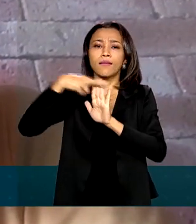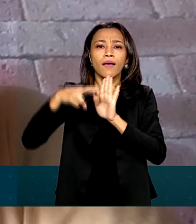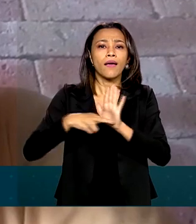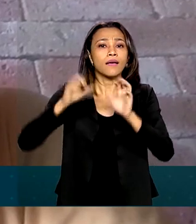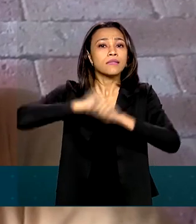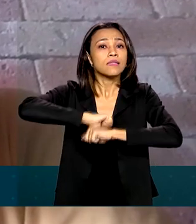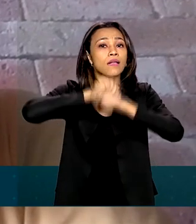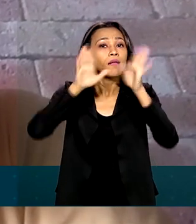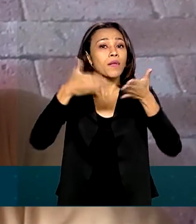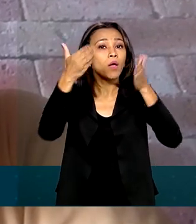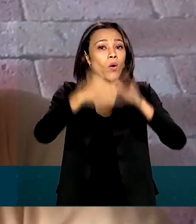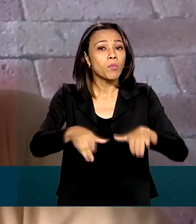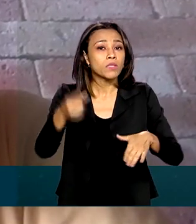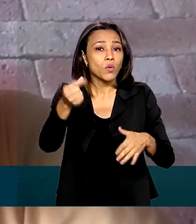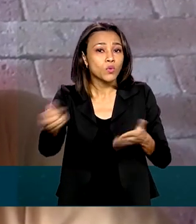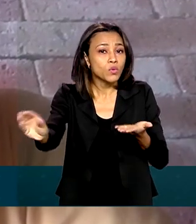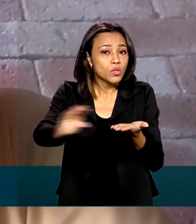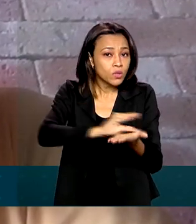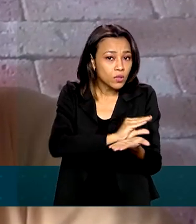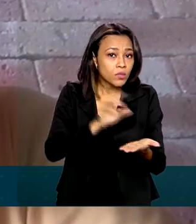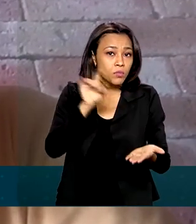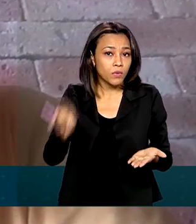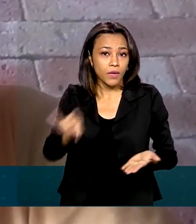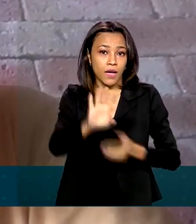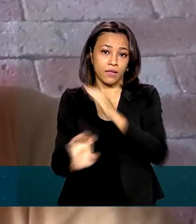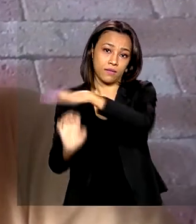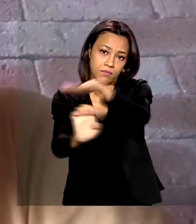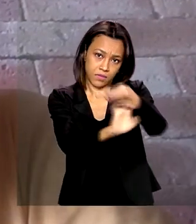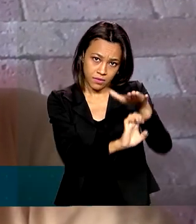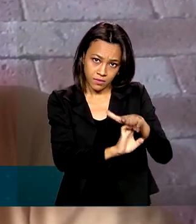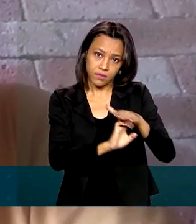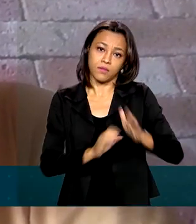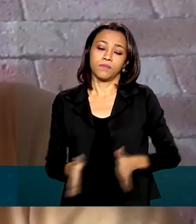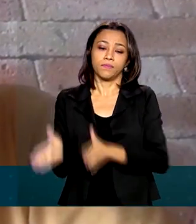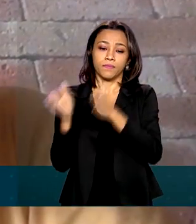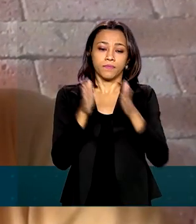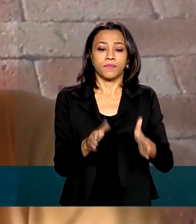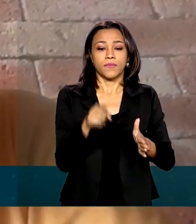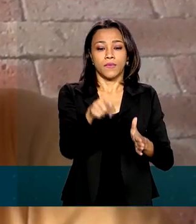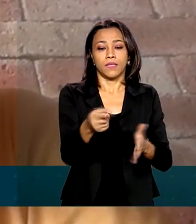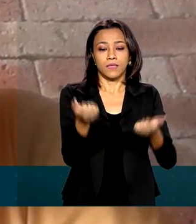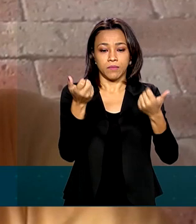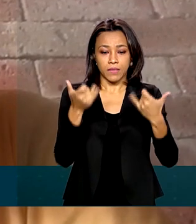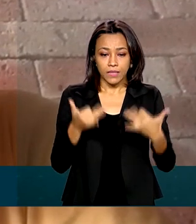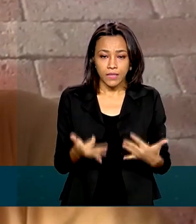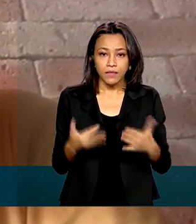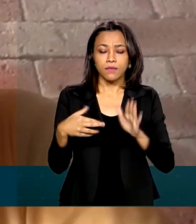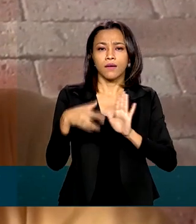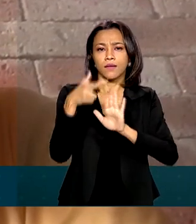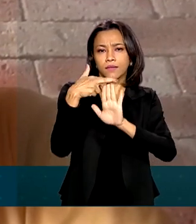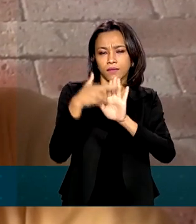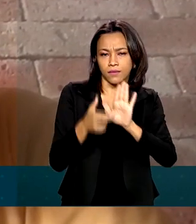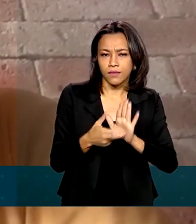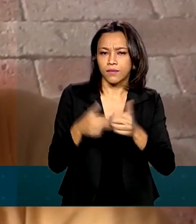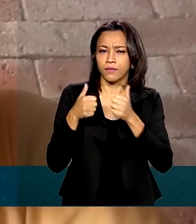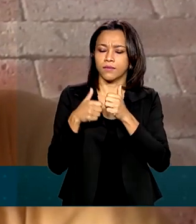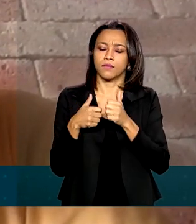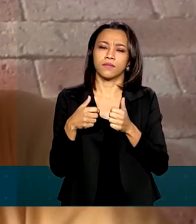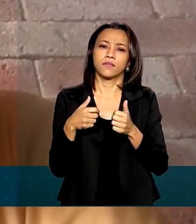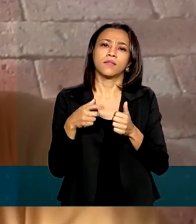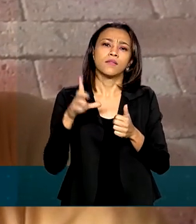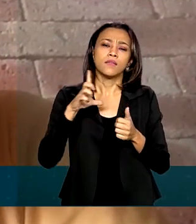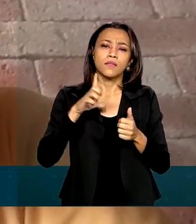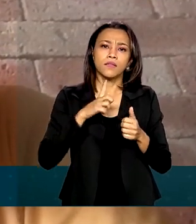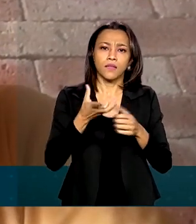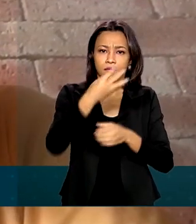indenizações pelas companhias aéreas ela a linha a regulação jurídica de uma